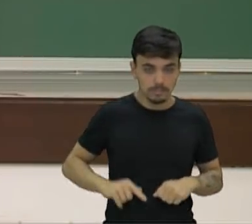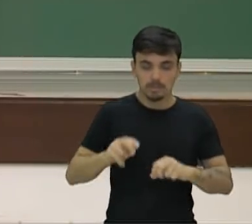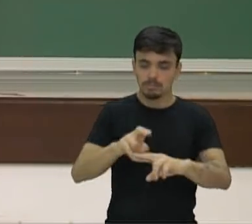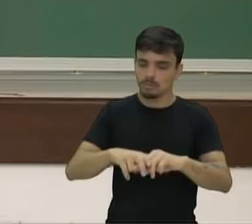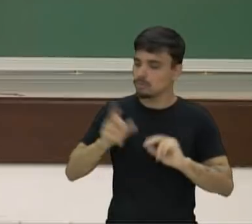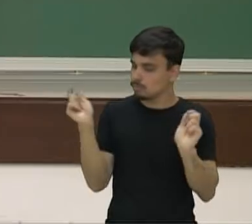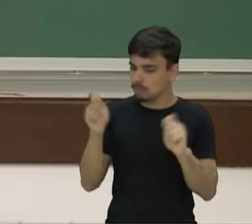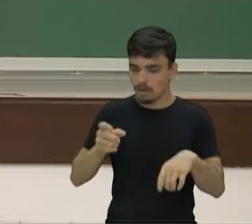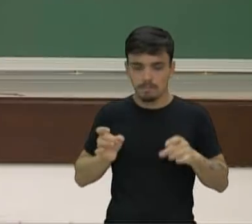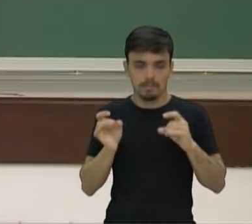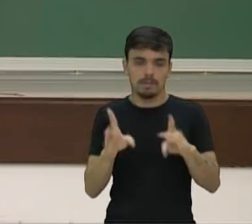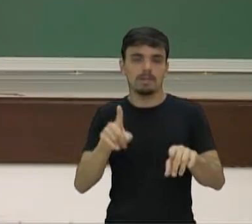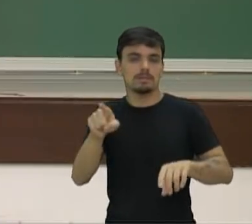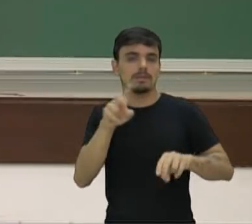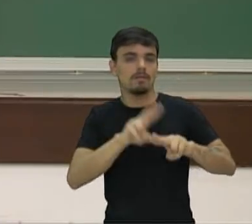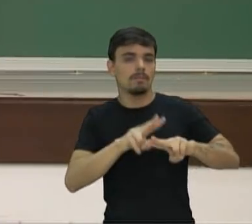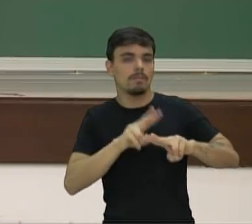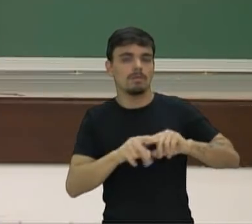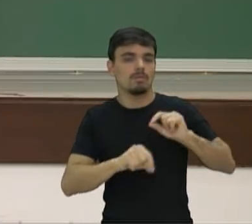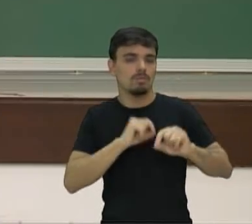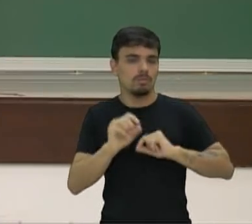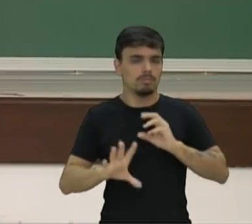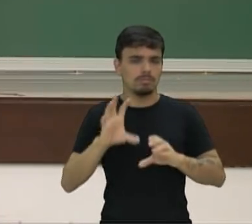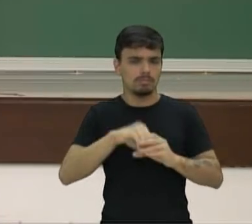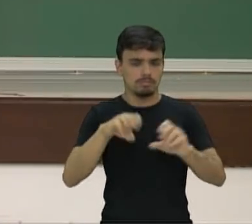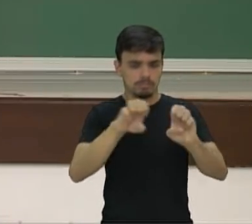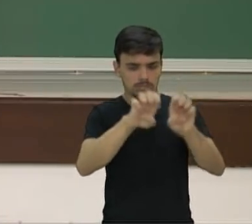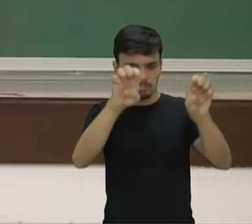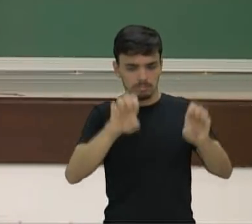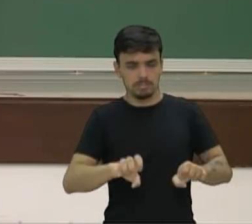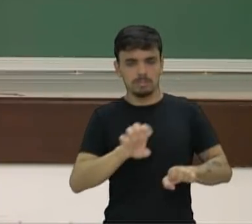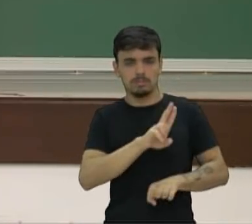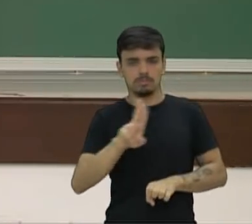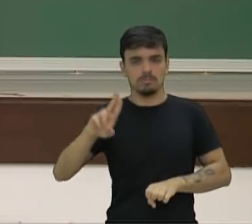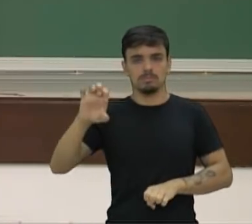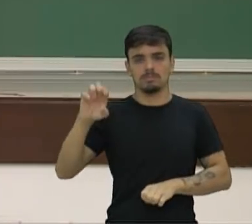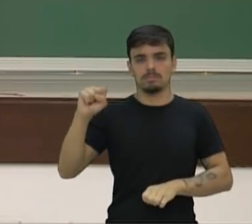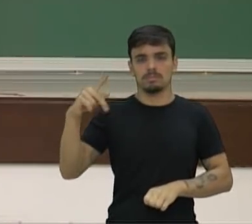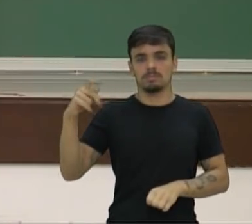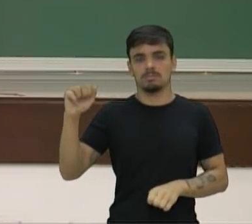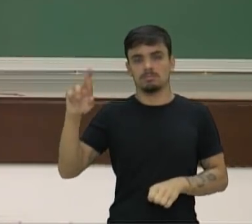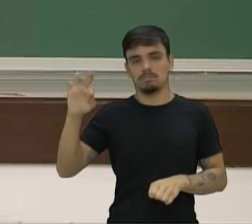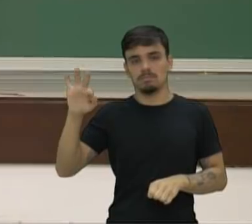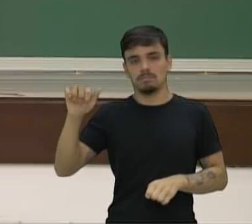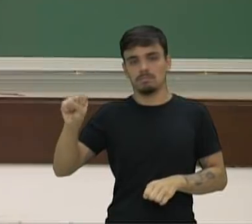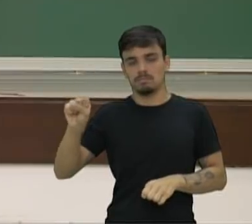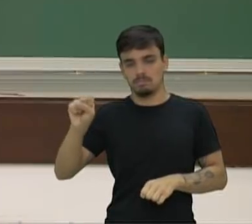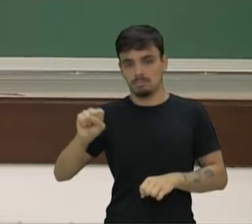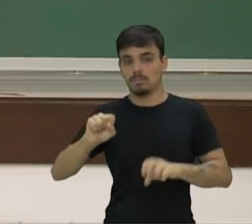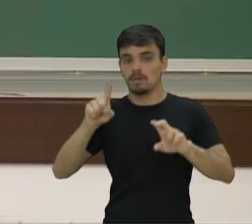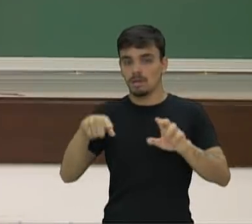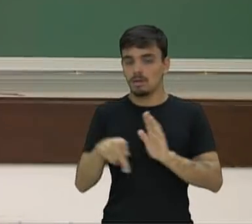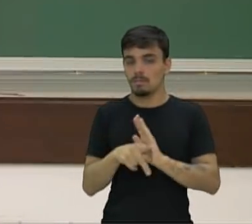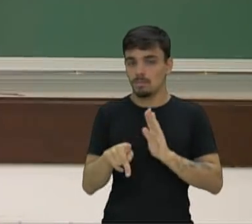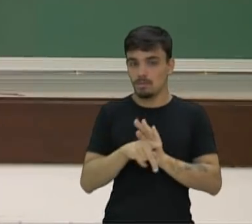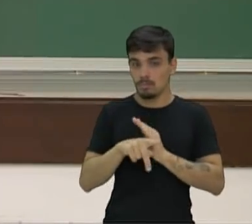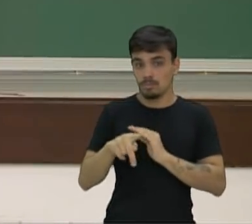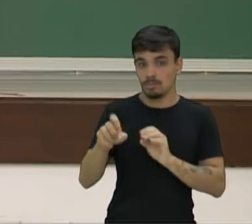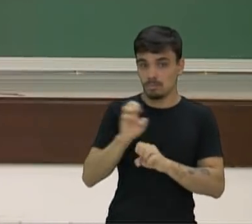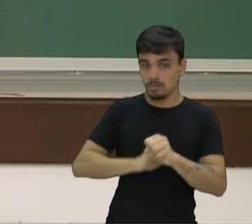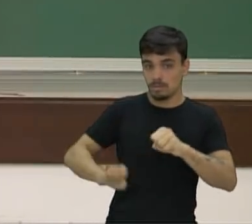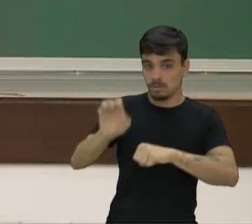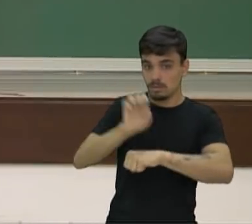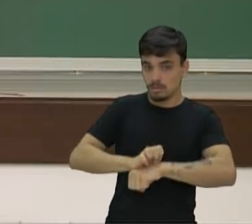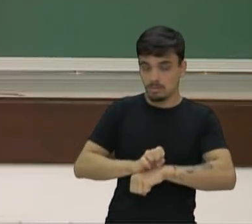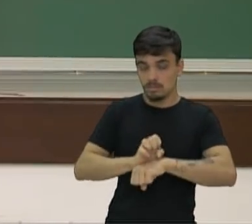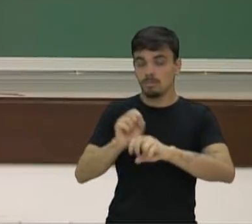presos, inclusive, dentro dessa estrutura chamada Esparta, Era uma propriedade do Estado. E aí